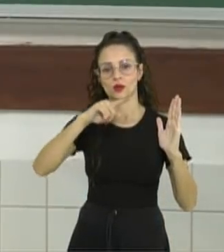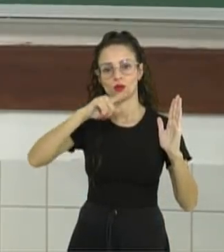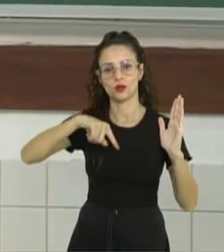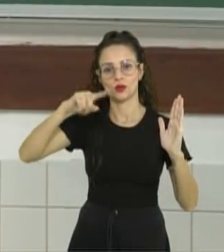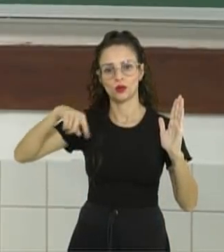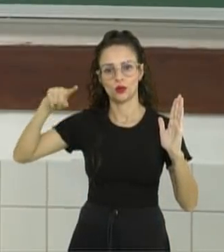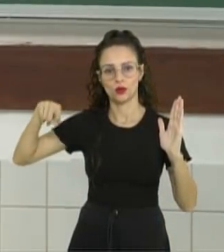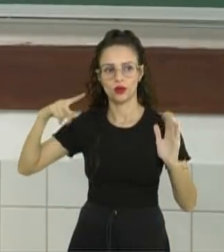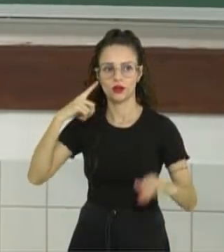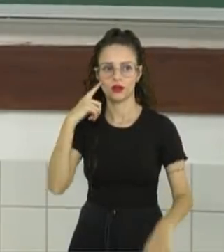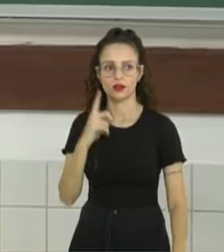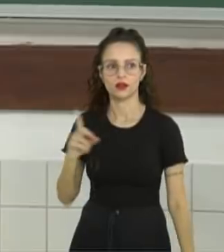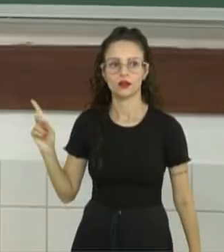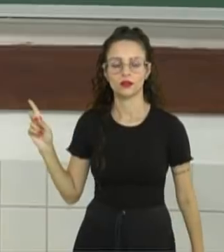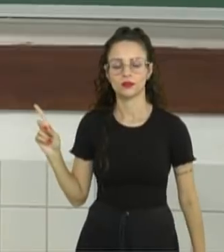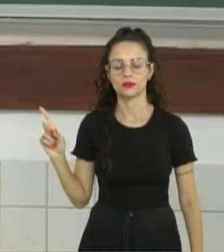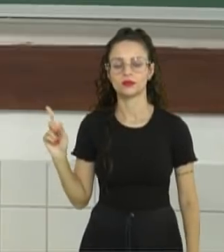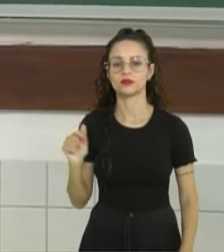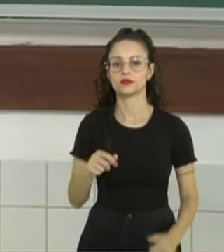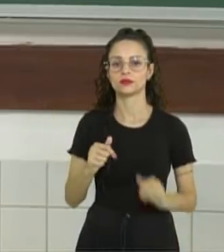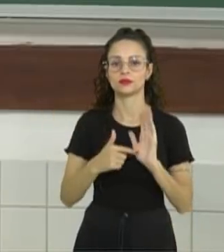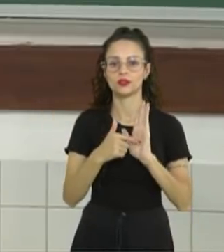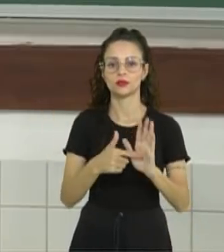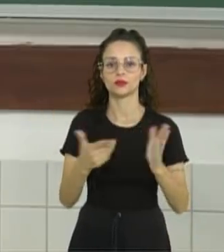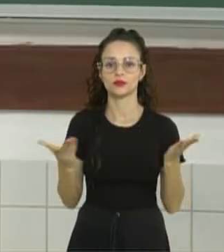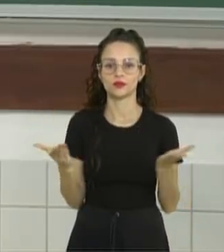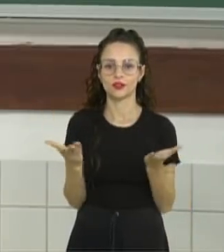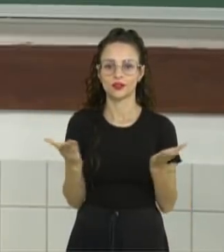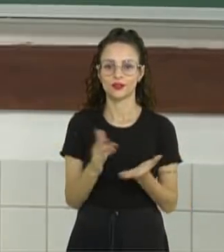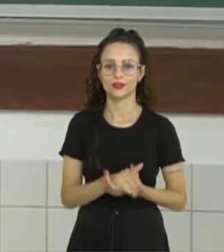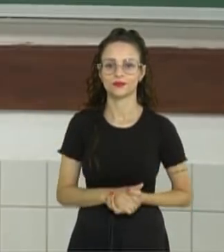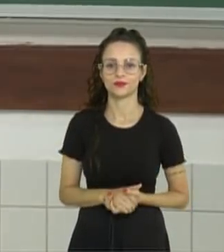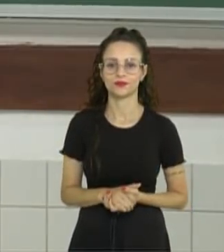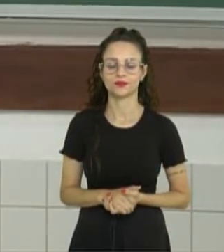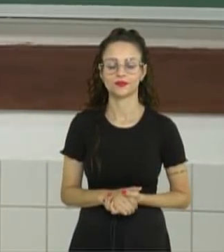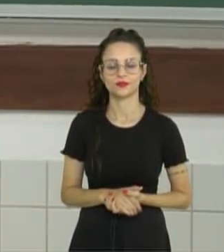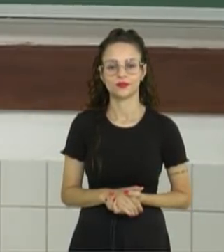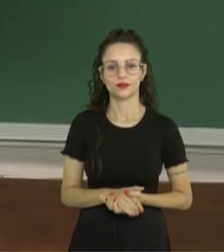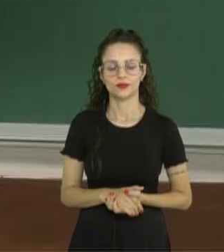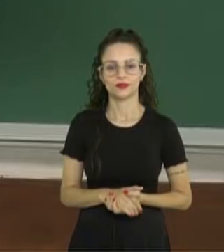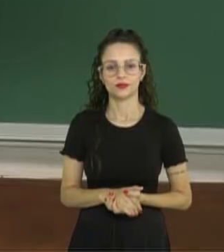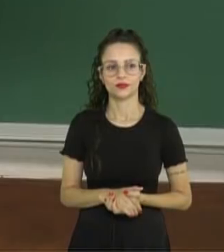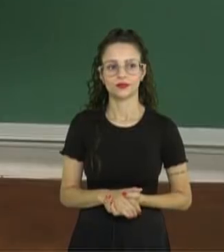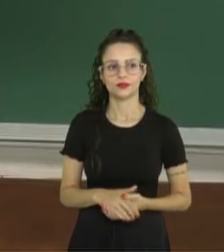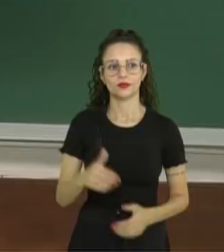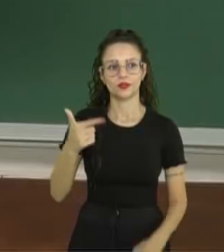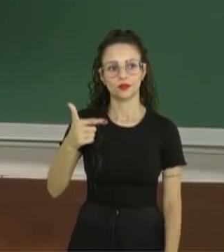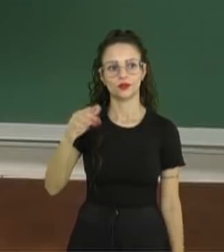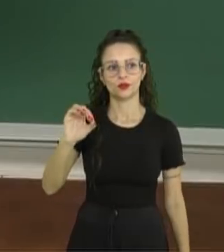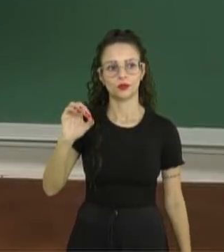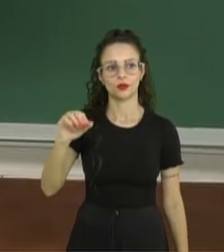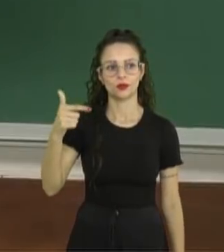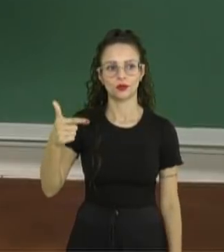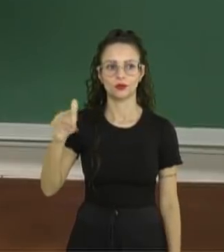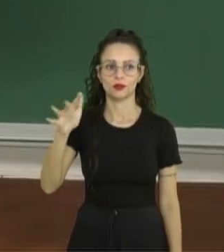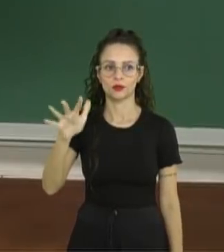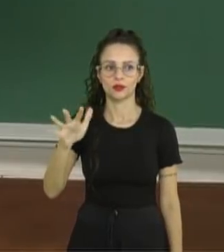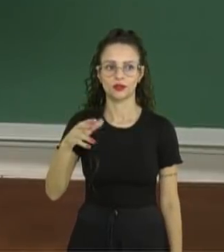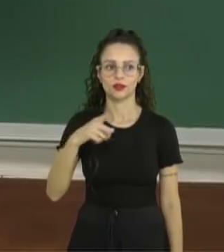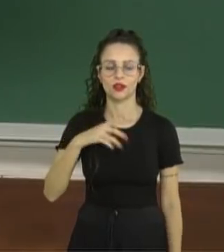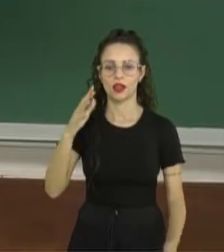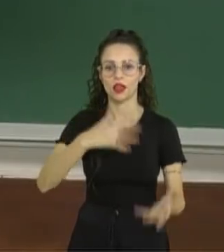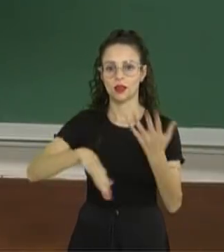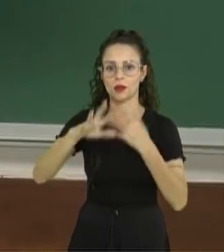cíclico, que é como o professor Roberto está trazendo para vocês agora. Por volta de 2002, por exemplo, trouxe uma baita de uma